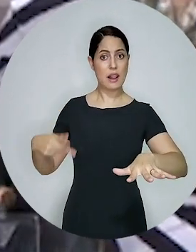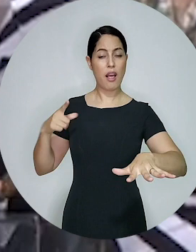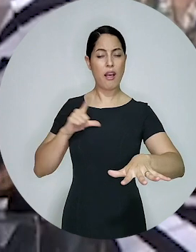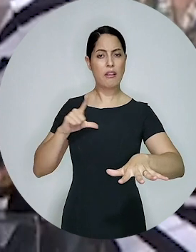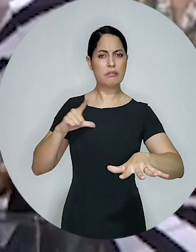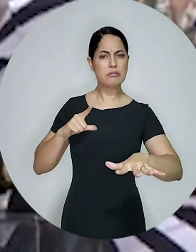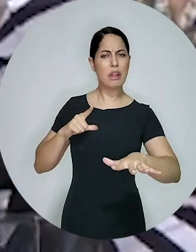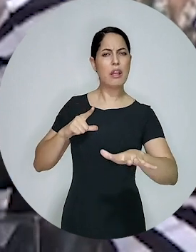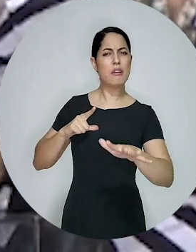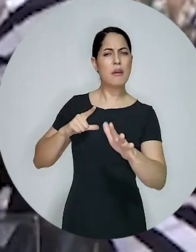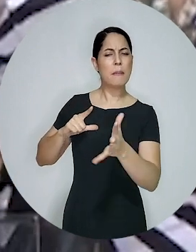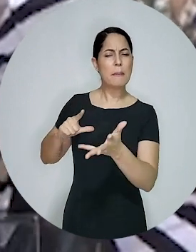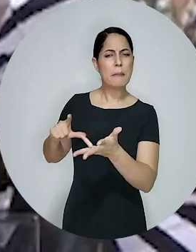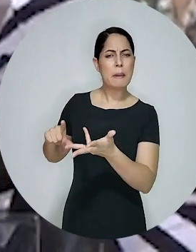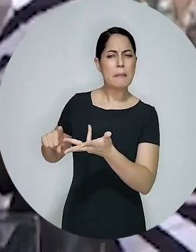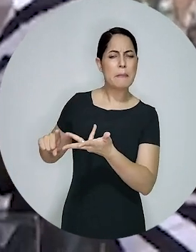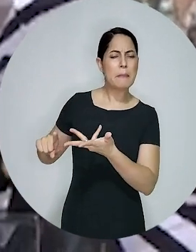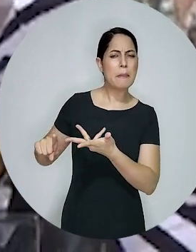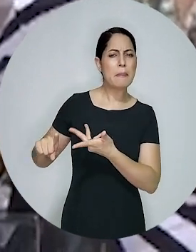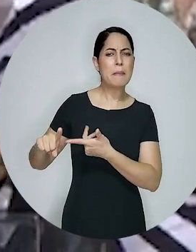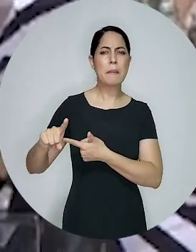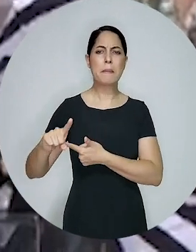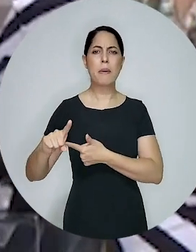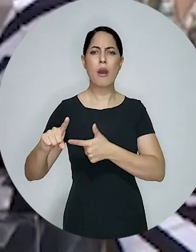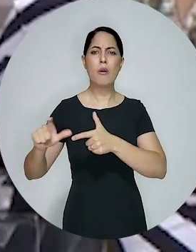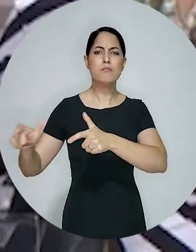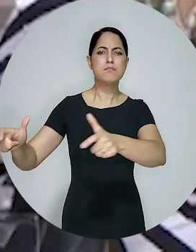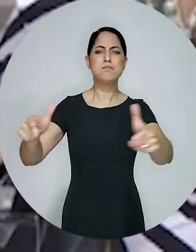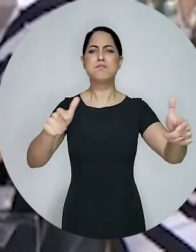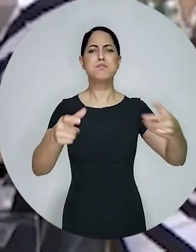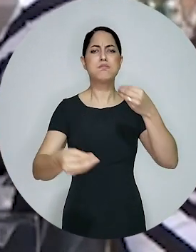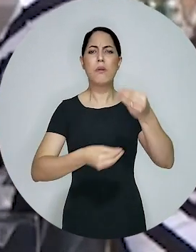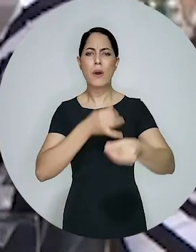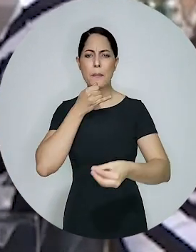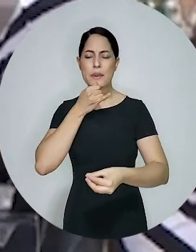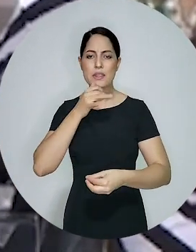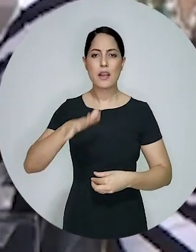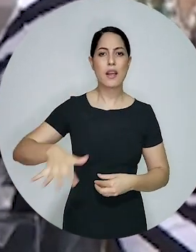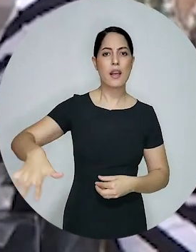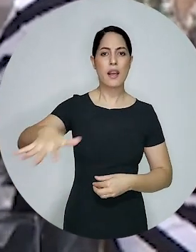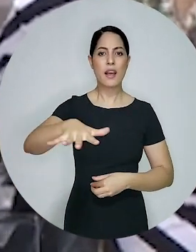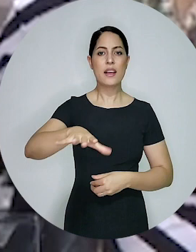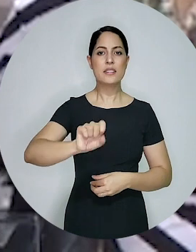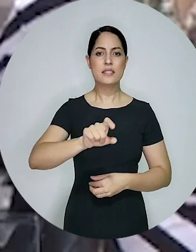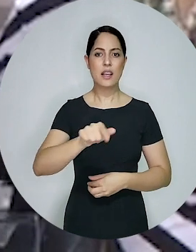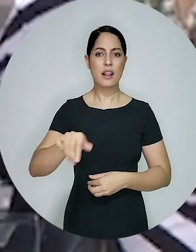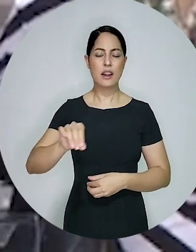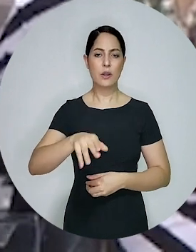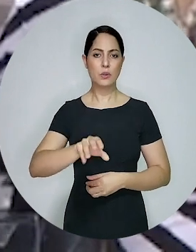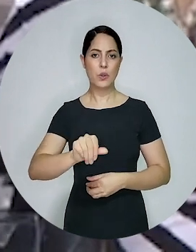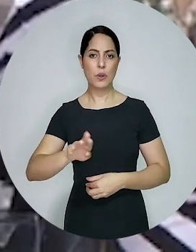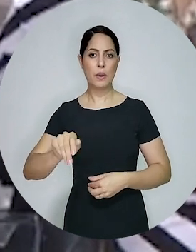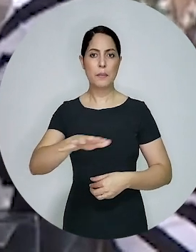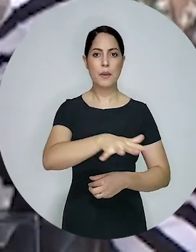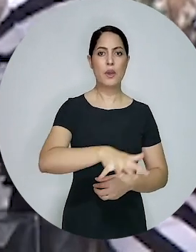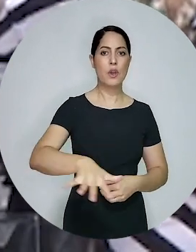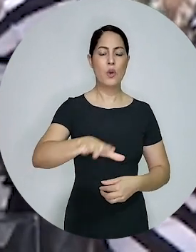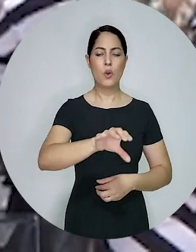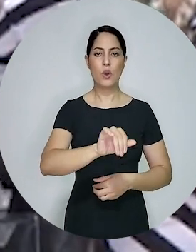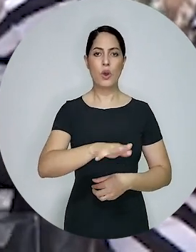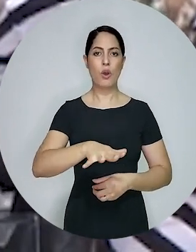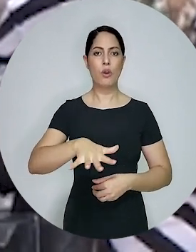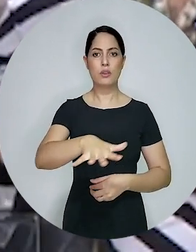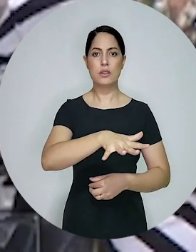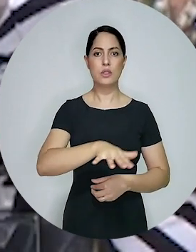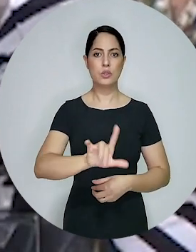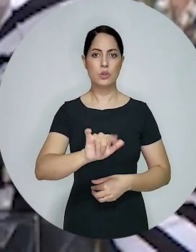existente foi dispersado entre vários locais da Corte, tais como o Salão Nobre, o Hall dos Bustos e a